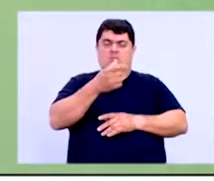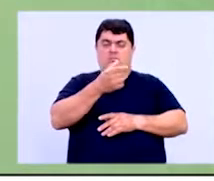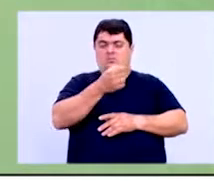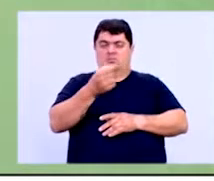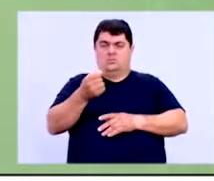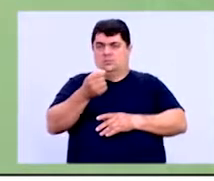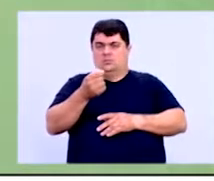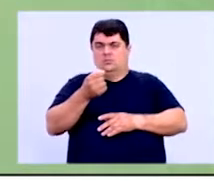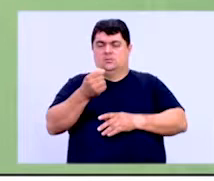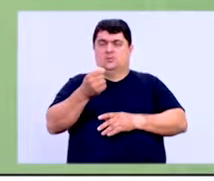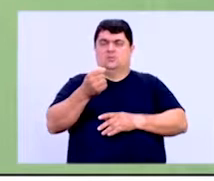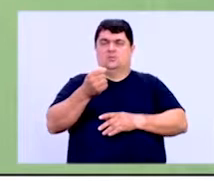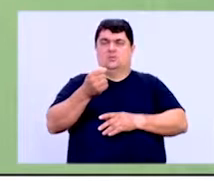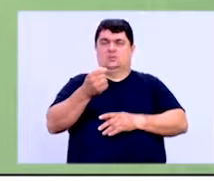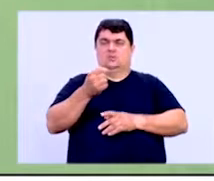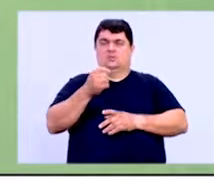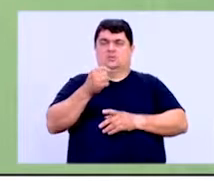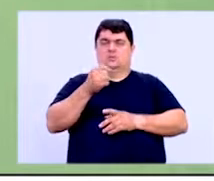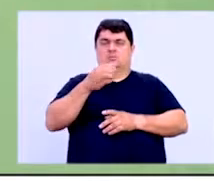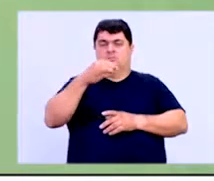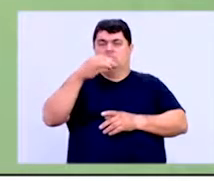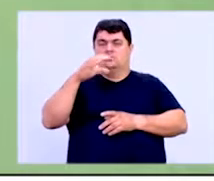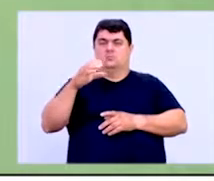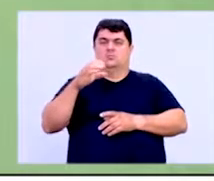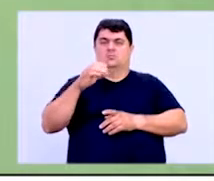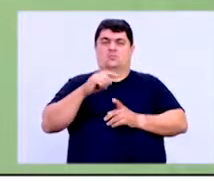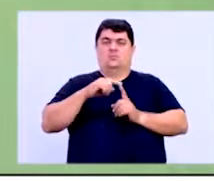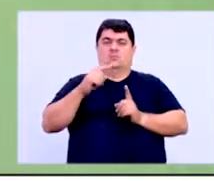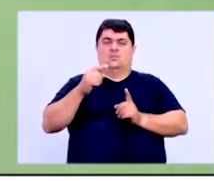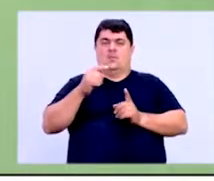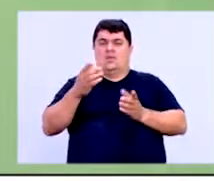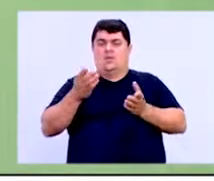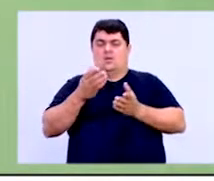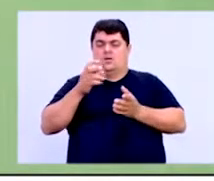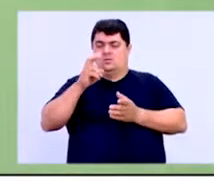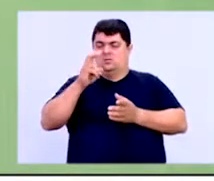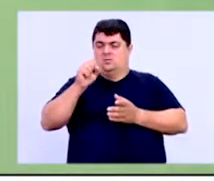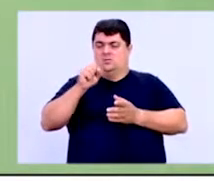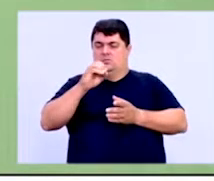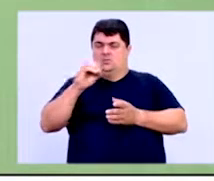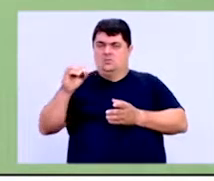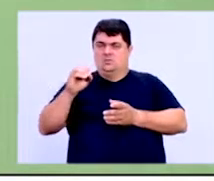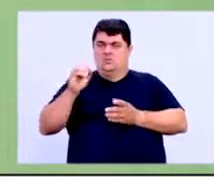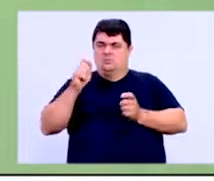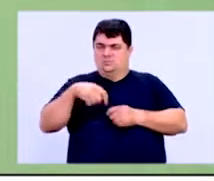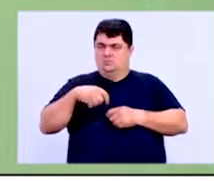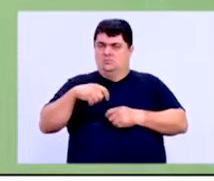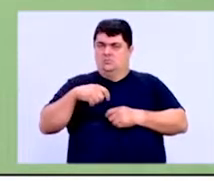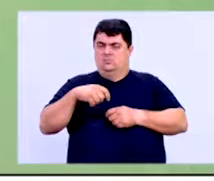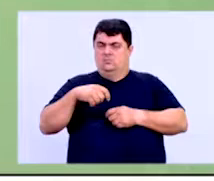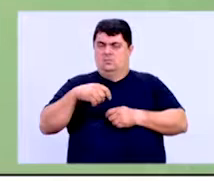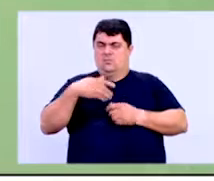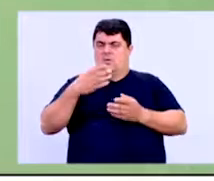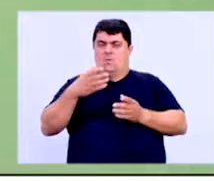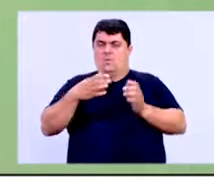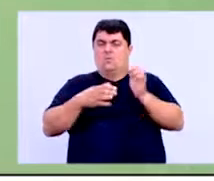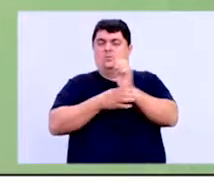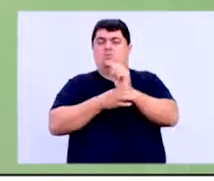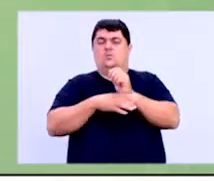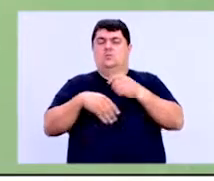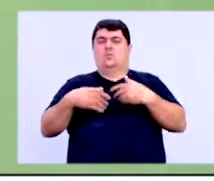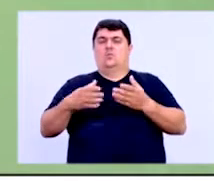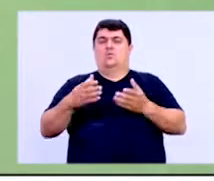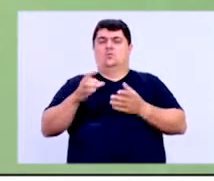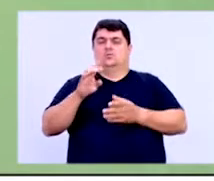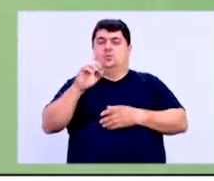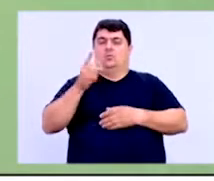1.200 unidades de margem de segurança. Agora com 5.800, qual é a minha margem de segurança? É